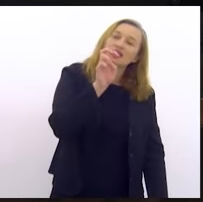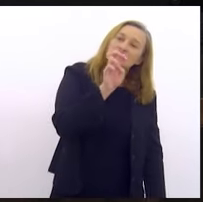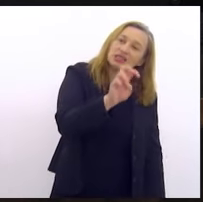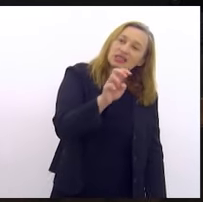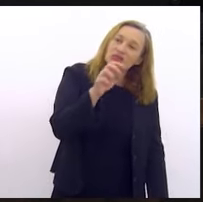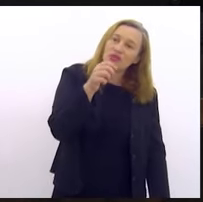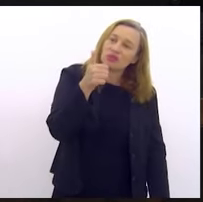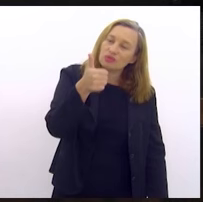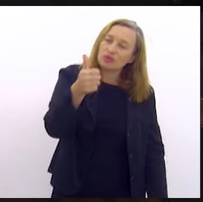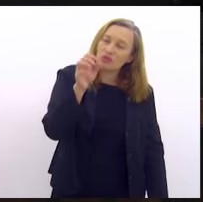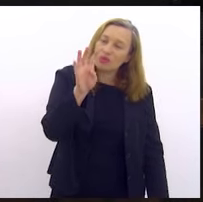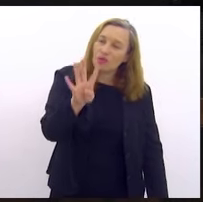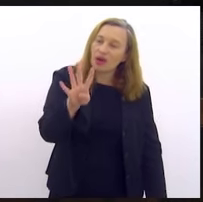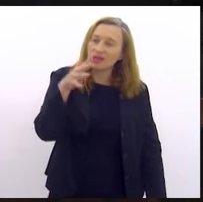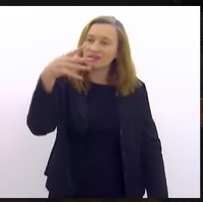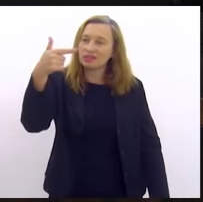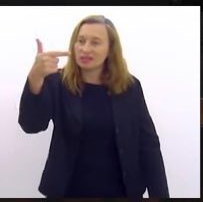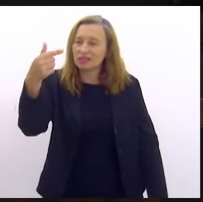5143/21,